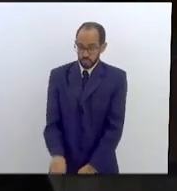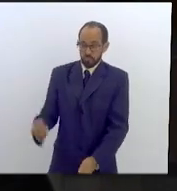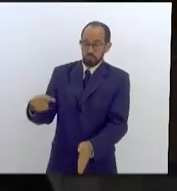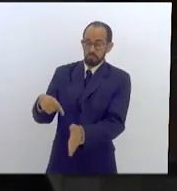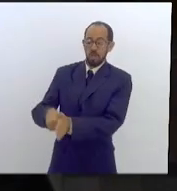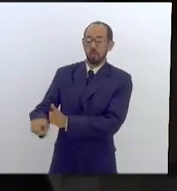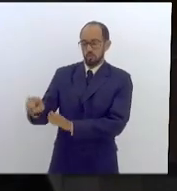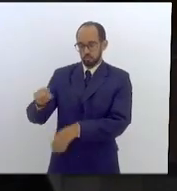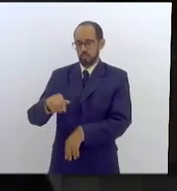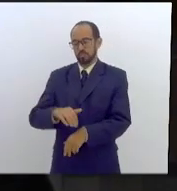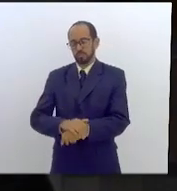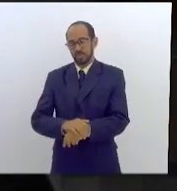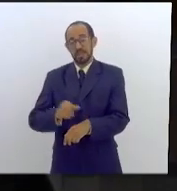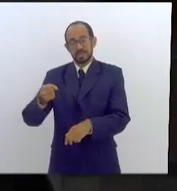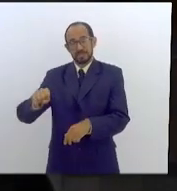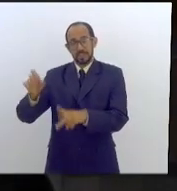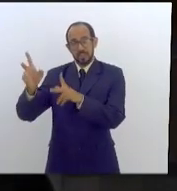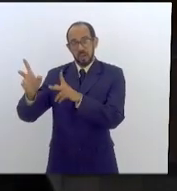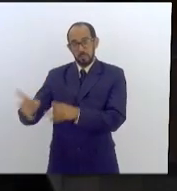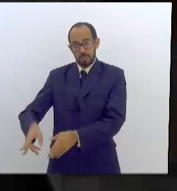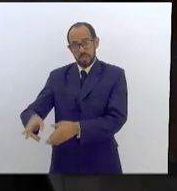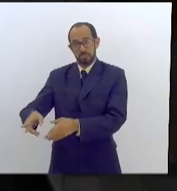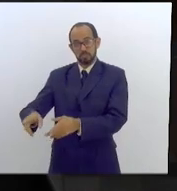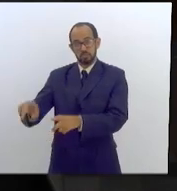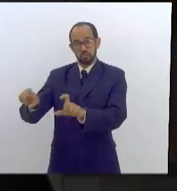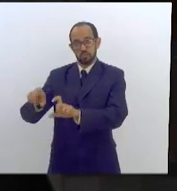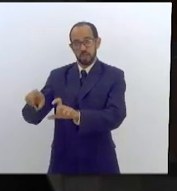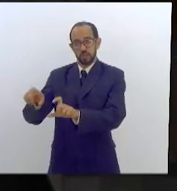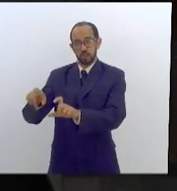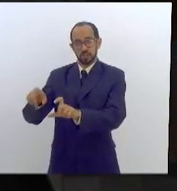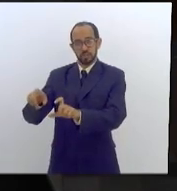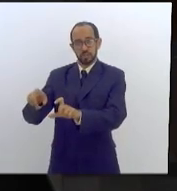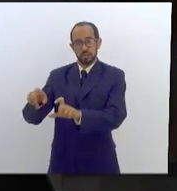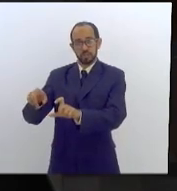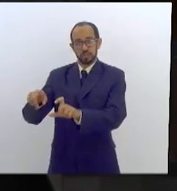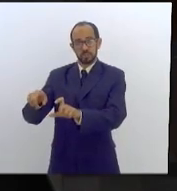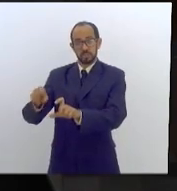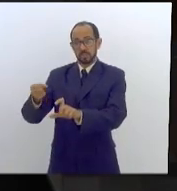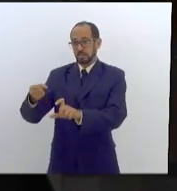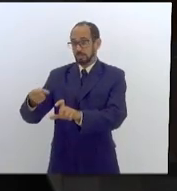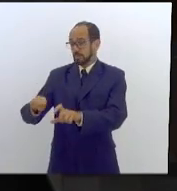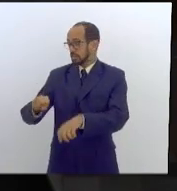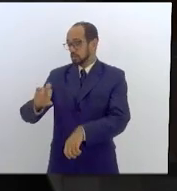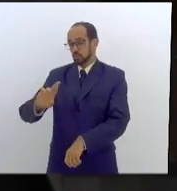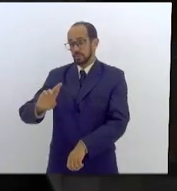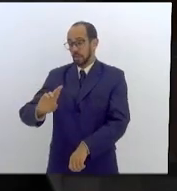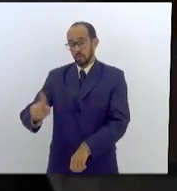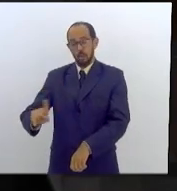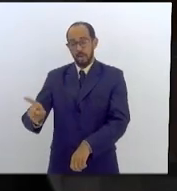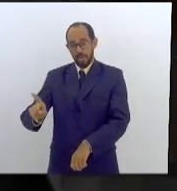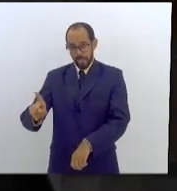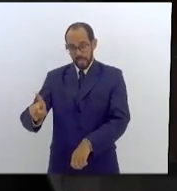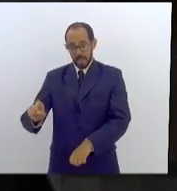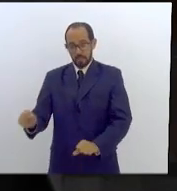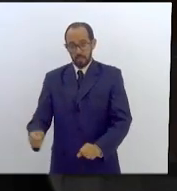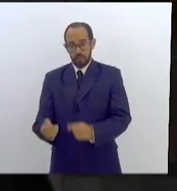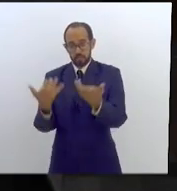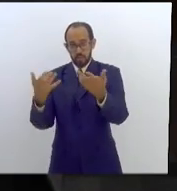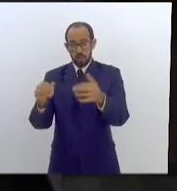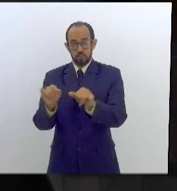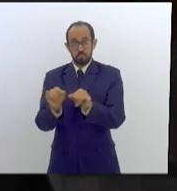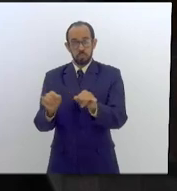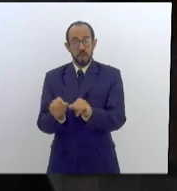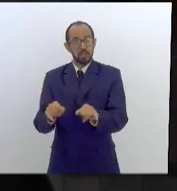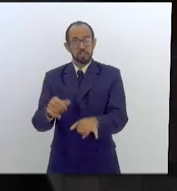se as urnas são as mesmas Mas isso não é digno de feder a pá eu não sei